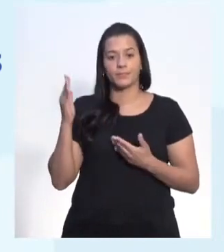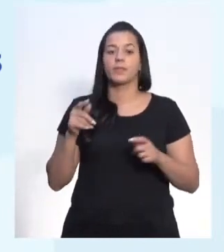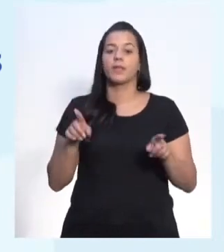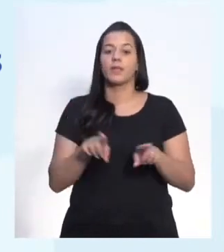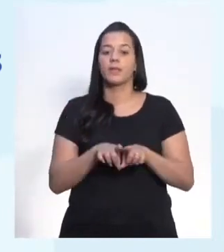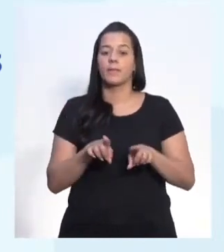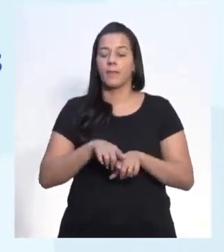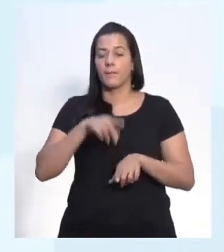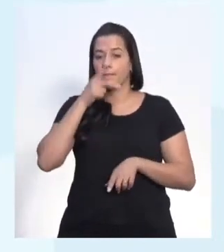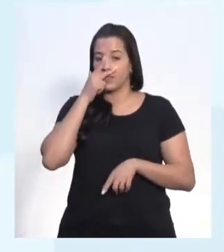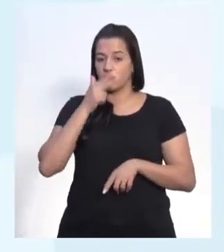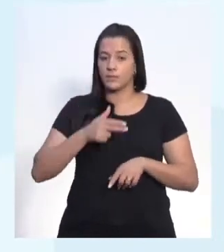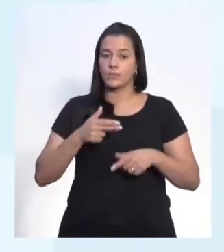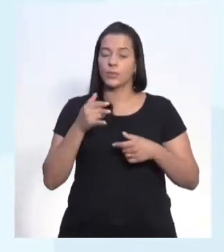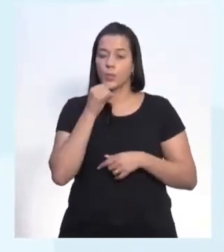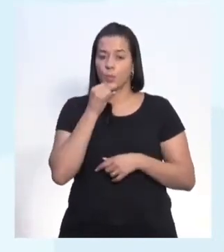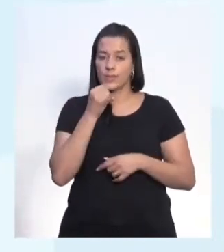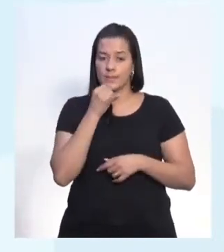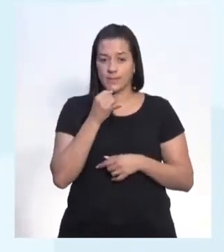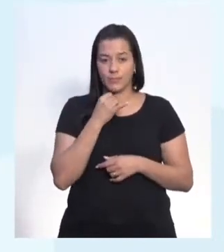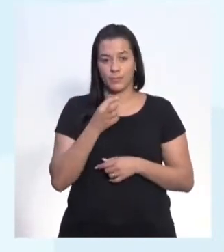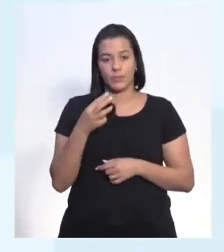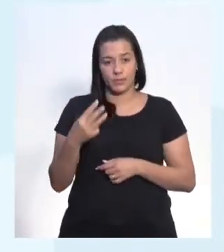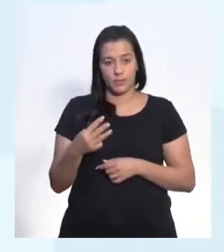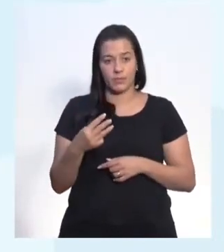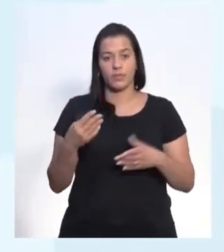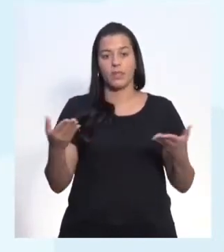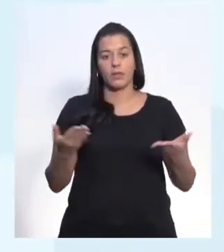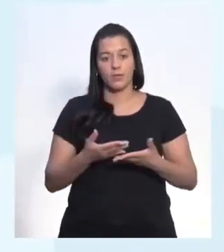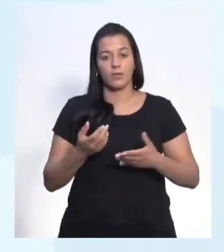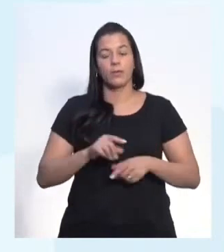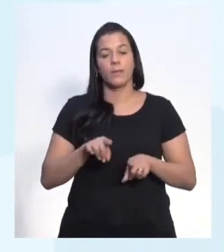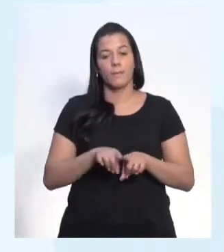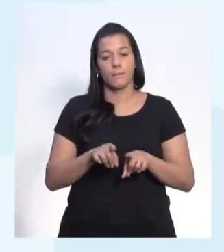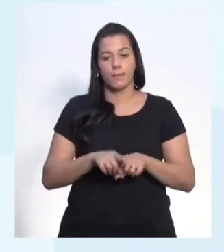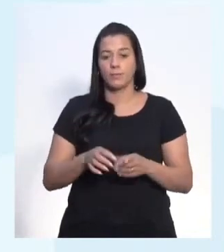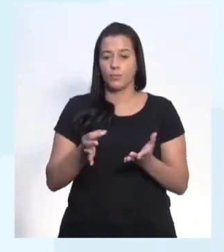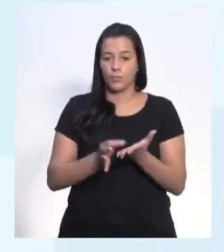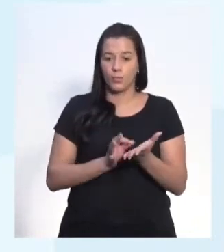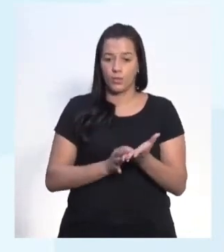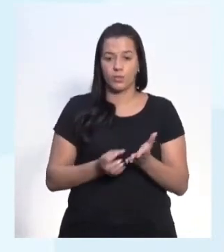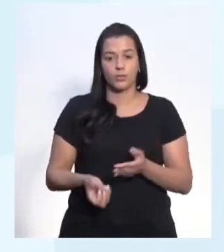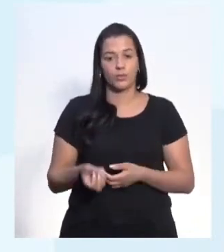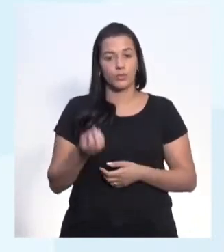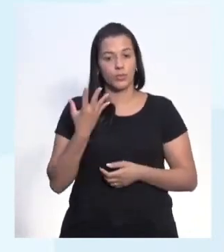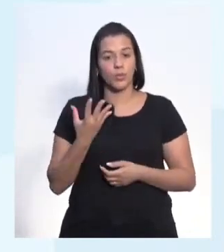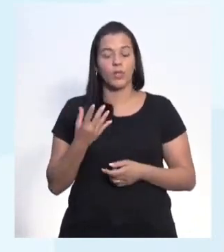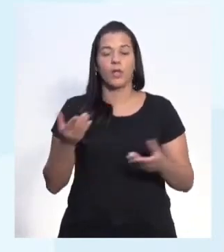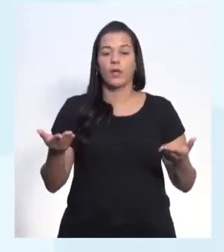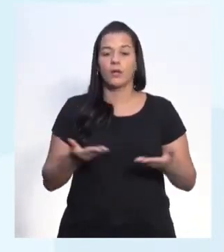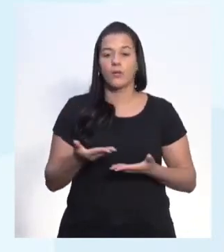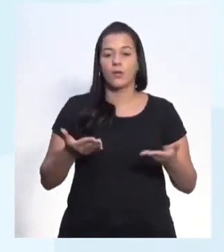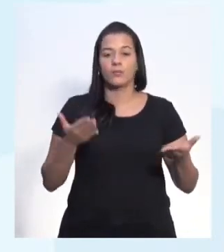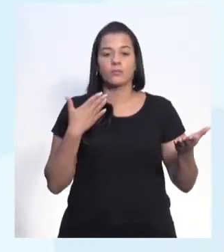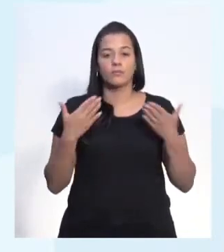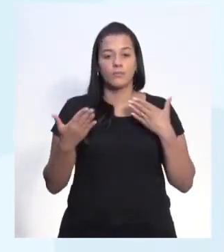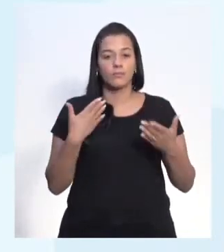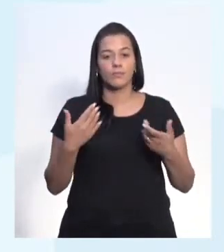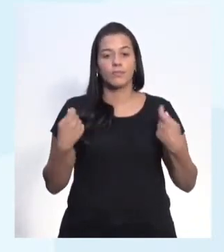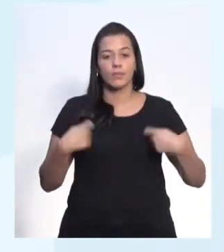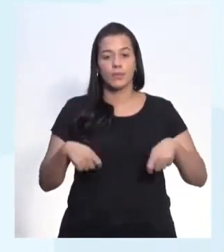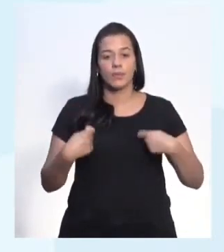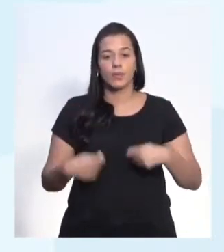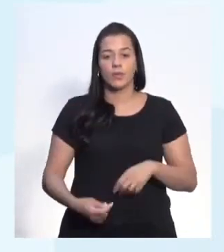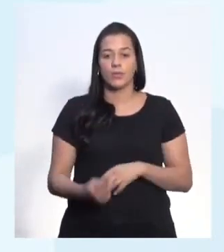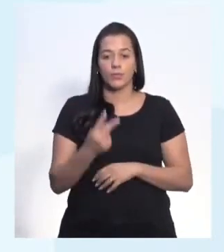é parecida com o meu exemplo 3. Agora, a gente também vai lançar duas moedas, só que eu quero saber a probabilidade de sair